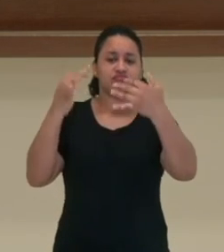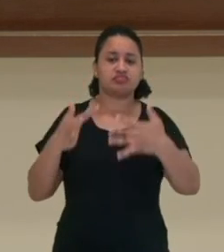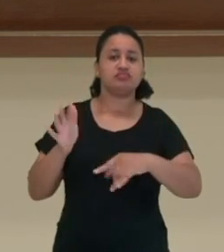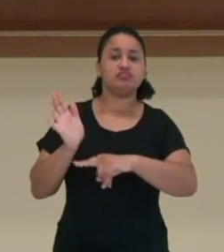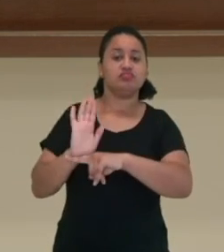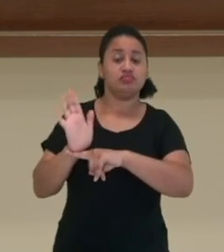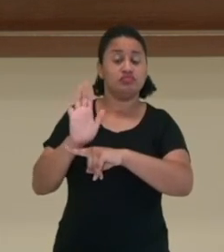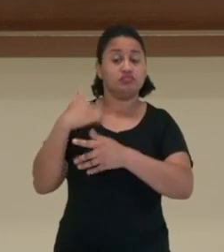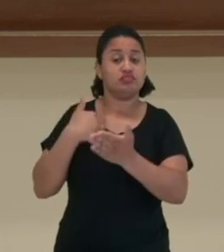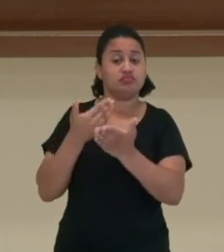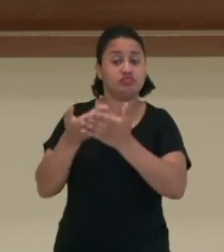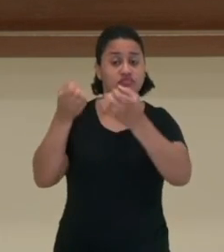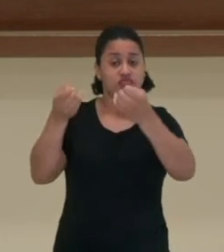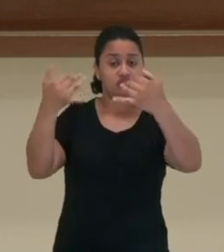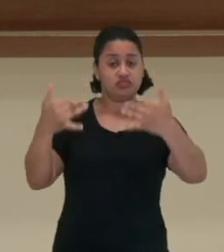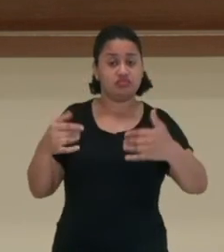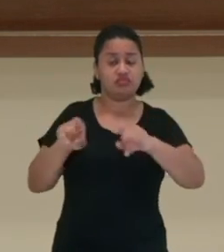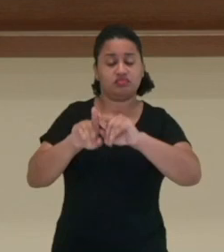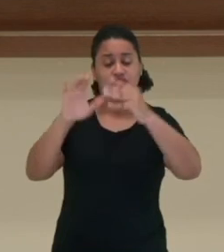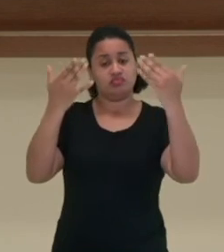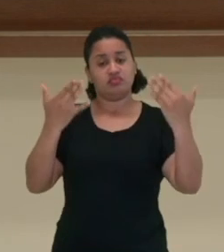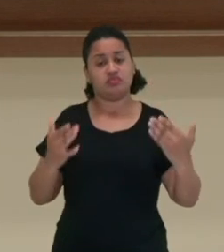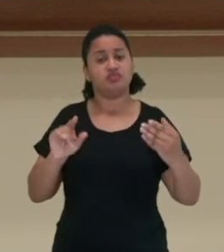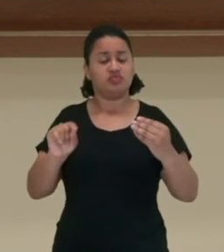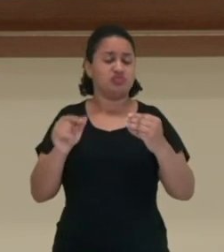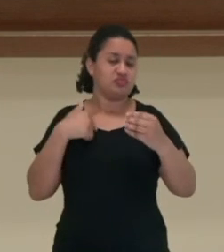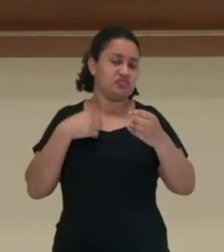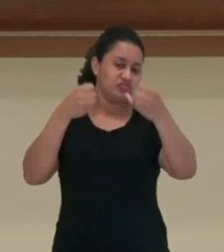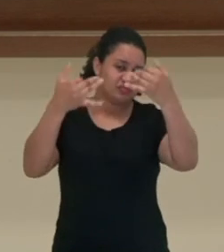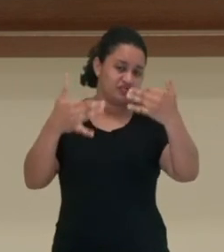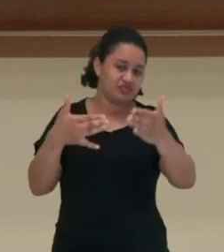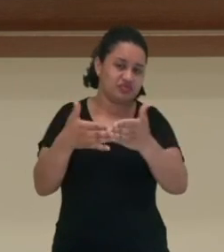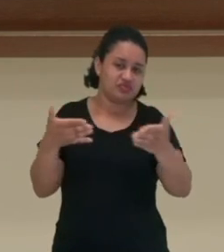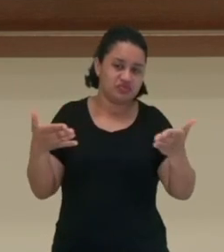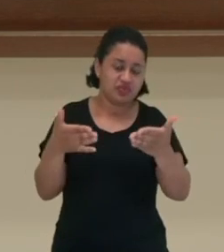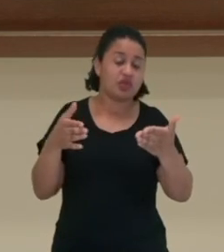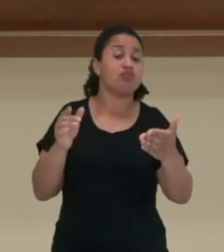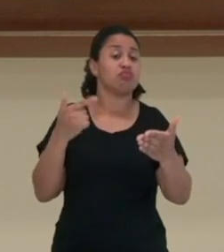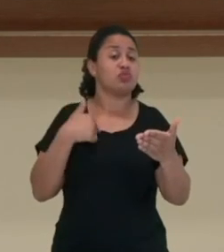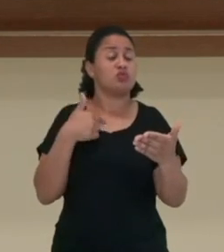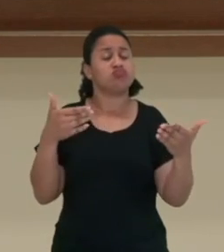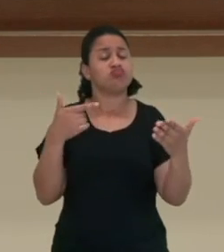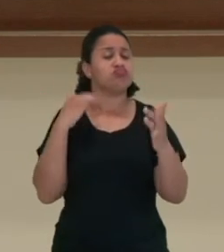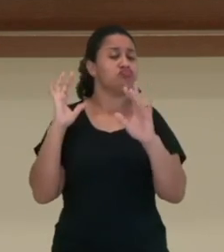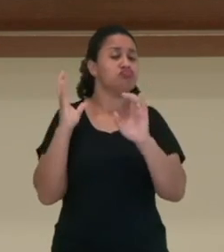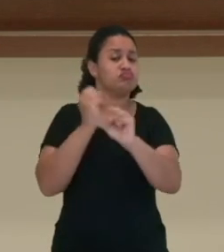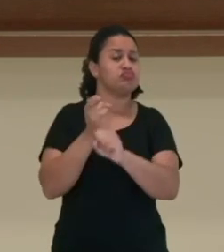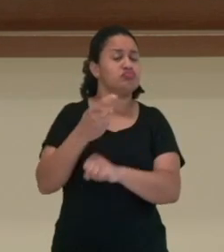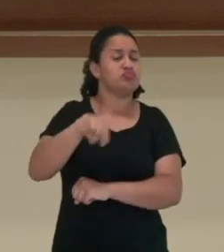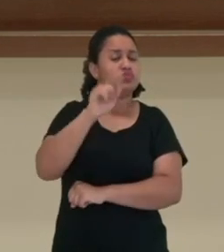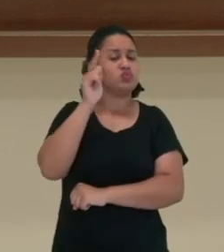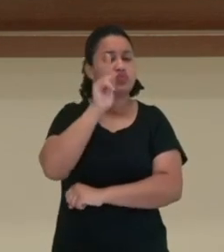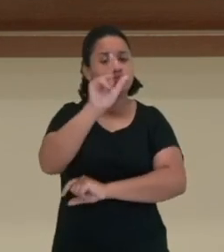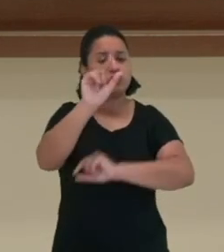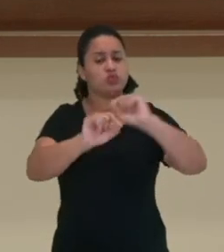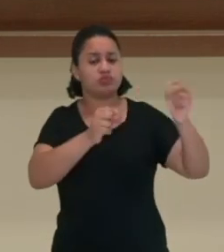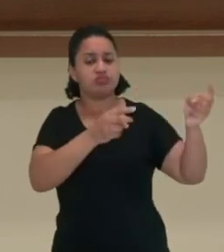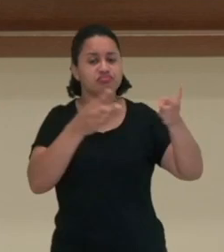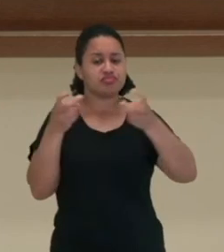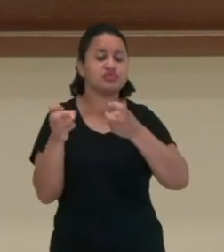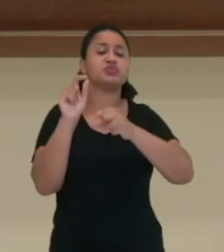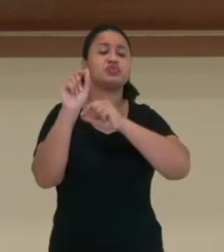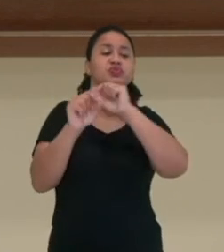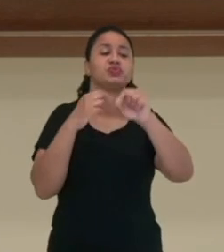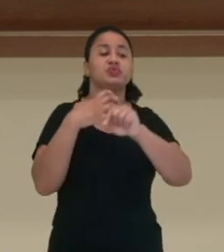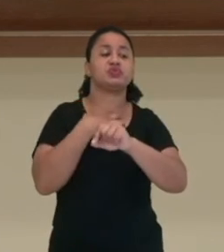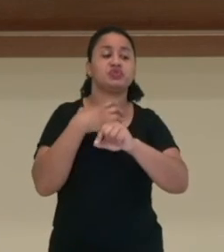já fez e analisar dentro do que a gente conversou. Acredito que o que a gente conversou hoje na retomada, vocês já conseguiram ver a